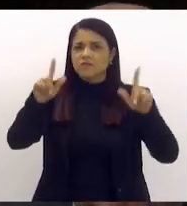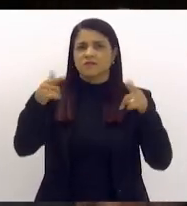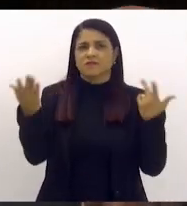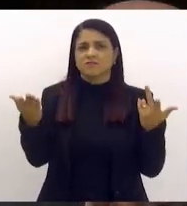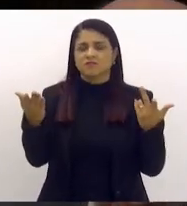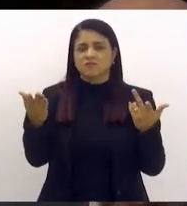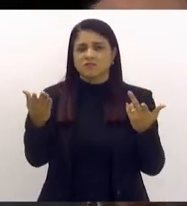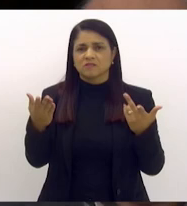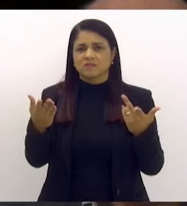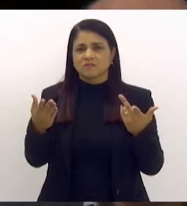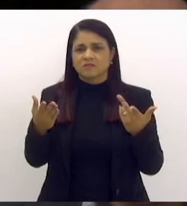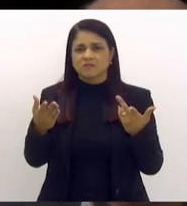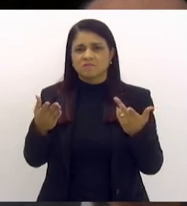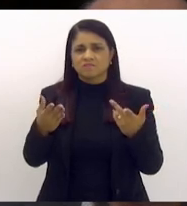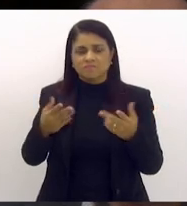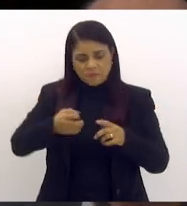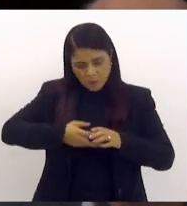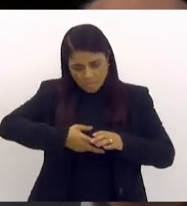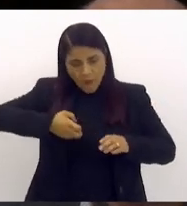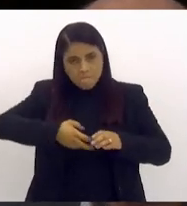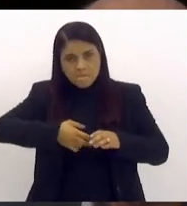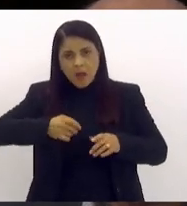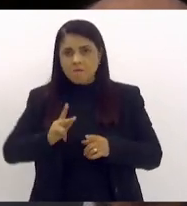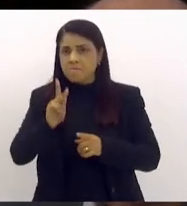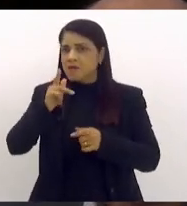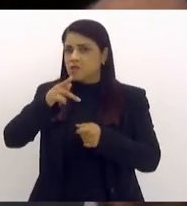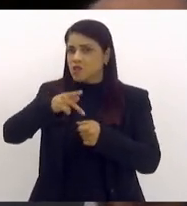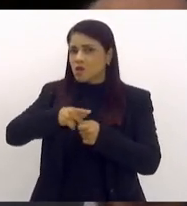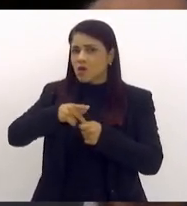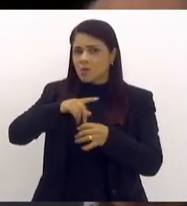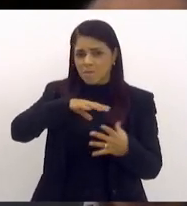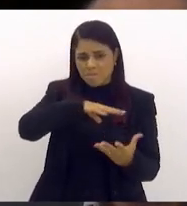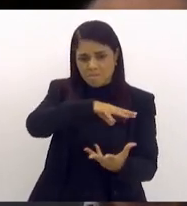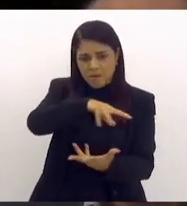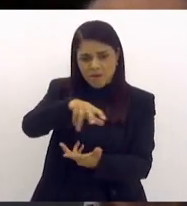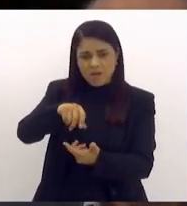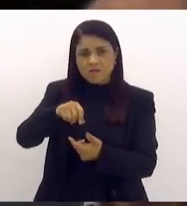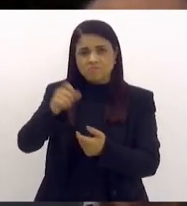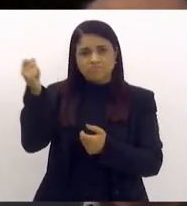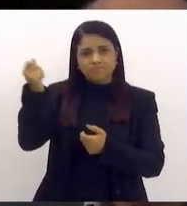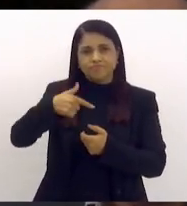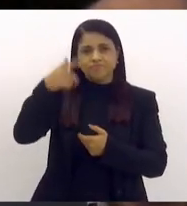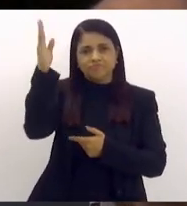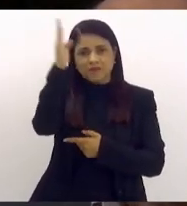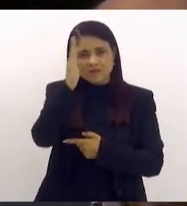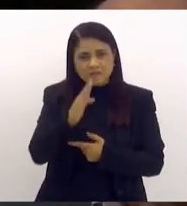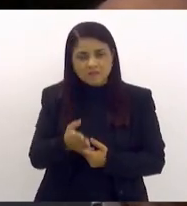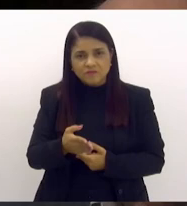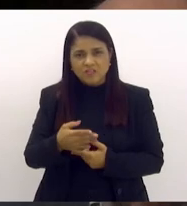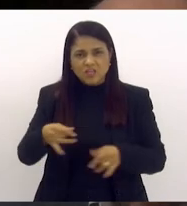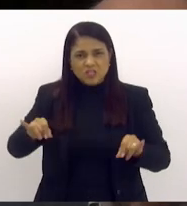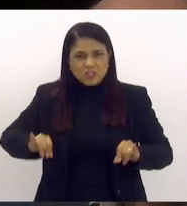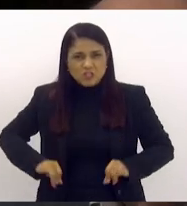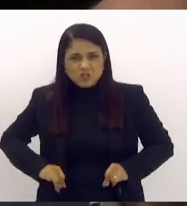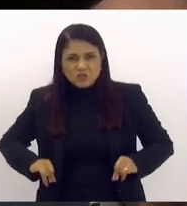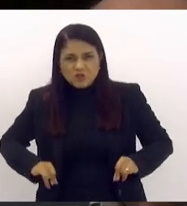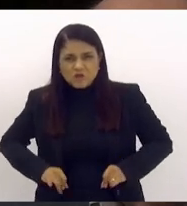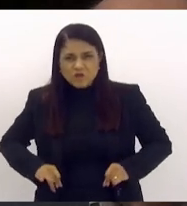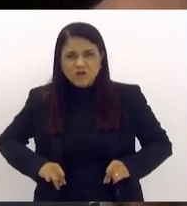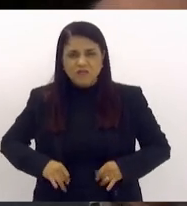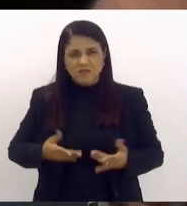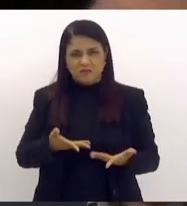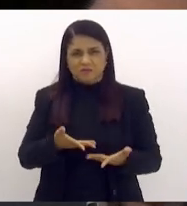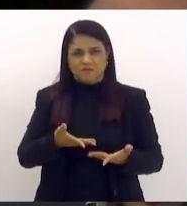sua condição de o maior produtor de petróleo do país nós não podemos Não podemos sofrer o que estamos sofrendo a gente Verifica o que